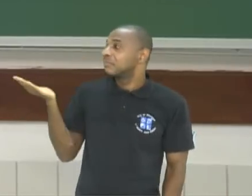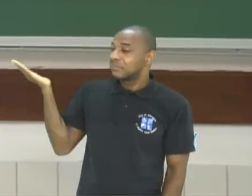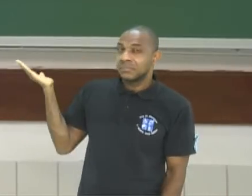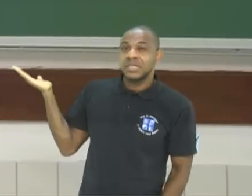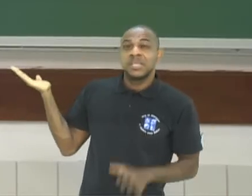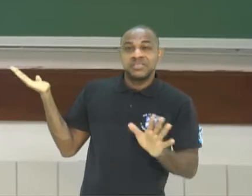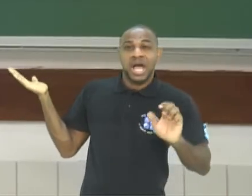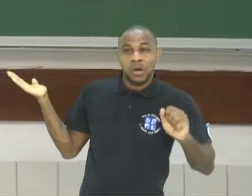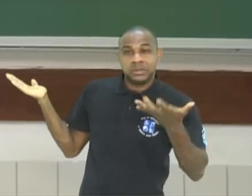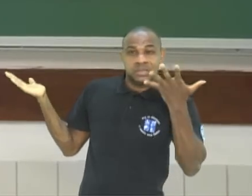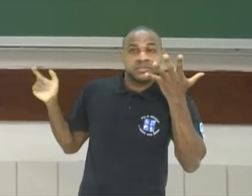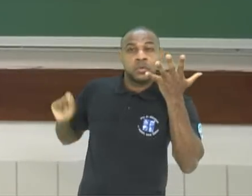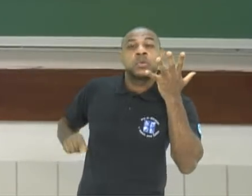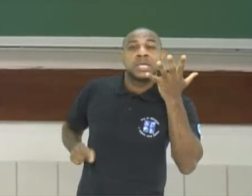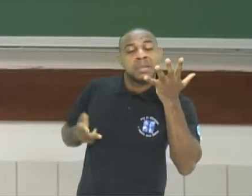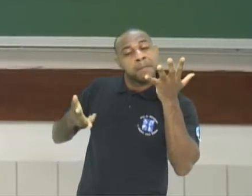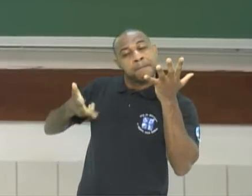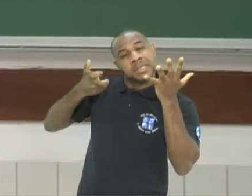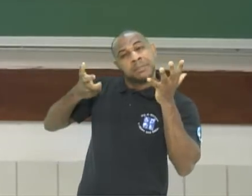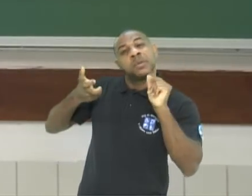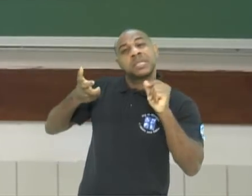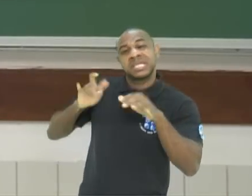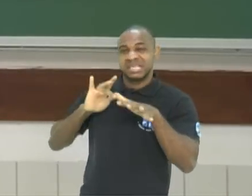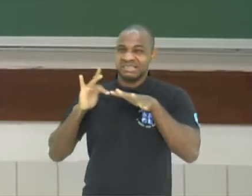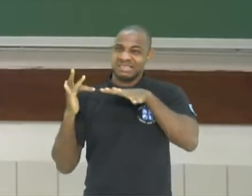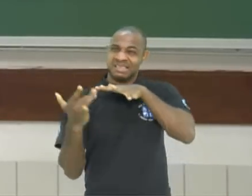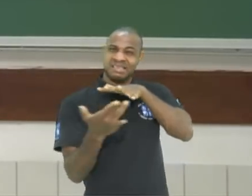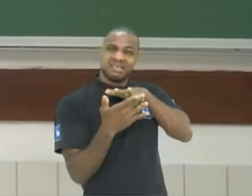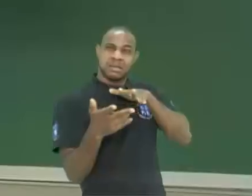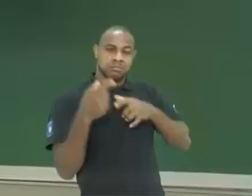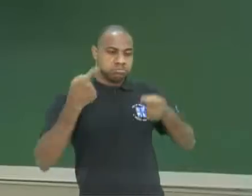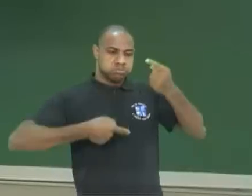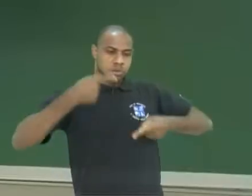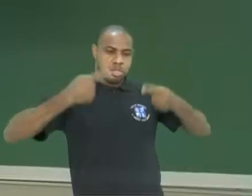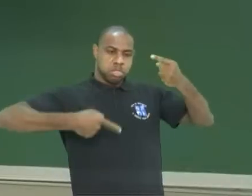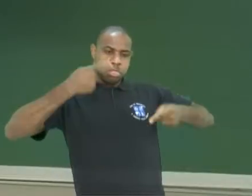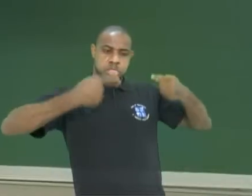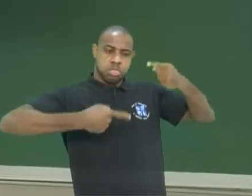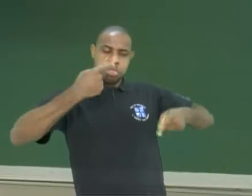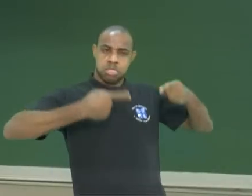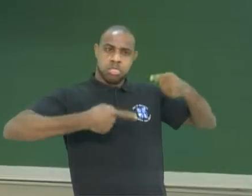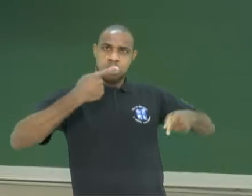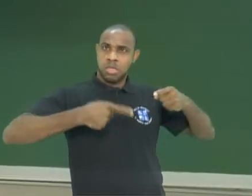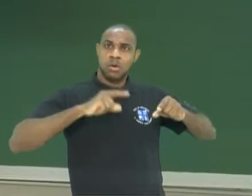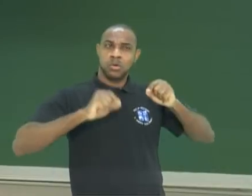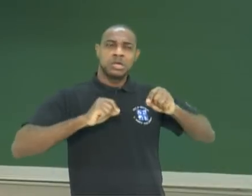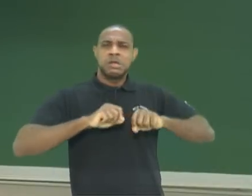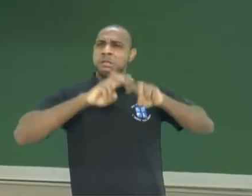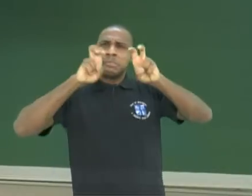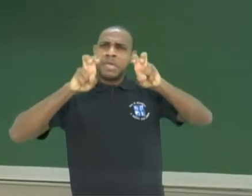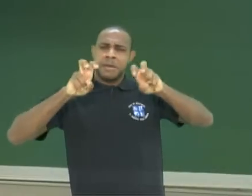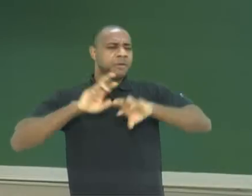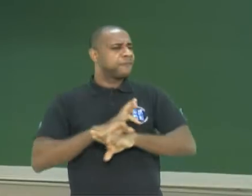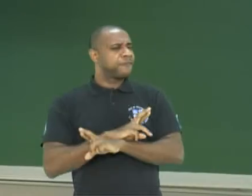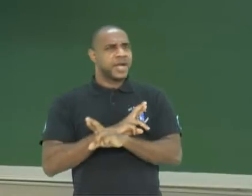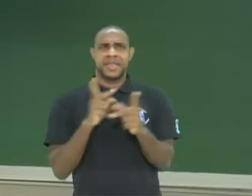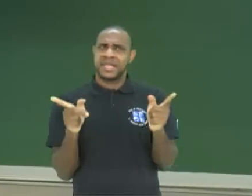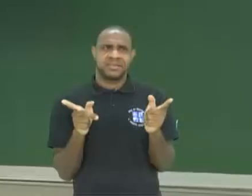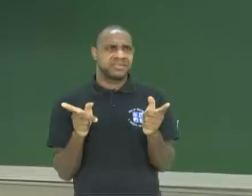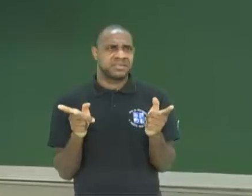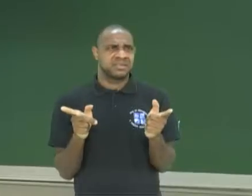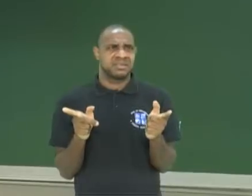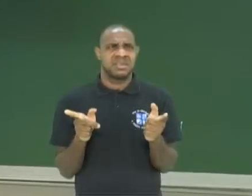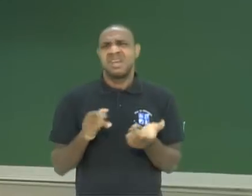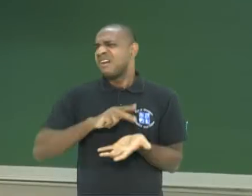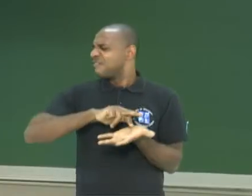já aconteceu de eu perceber ali nas redes sociais uma discussão sobre determinados assuntos, né? Não foi nenhuma vez,